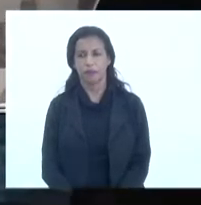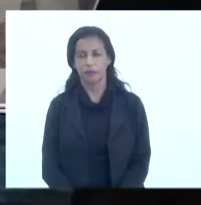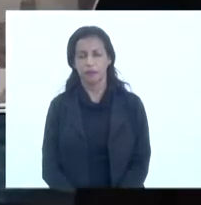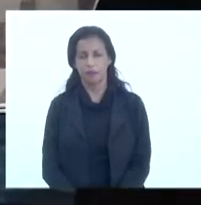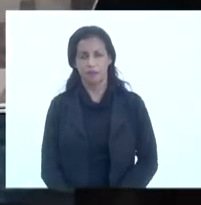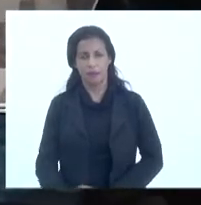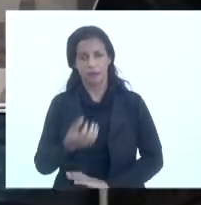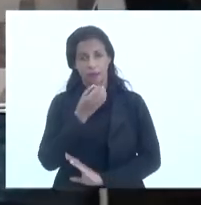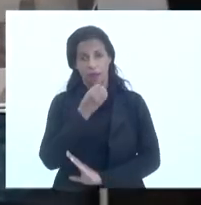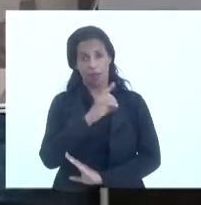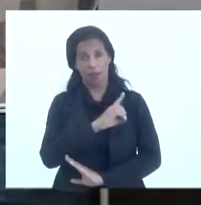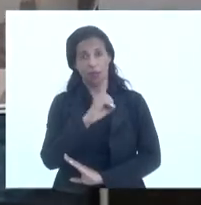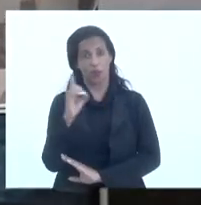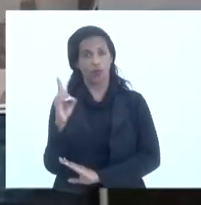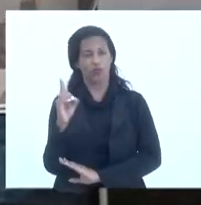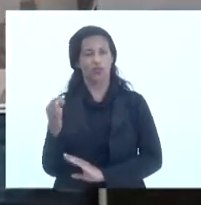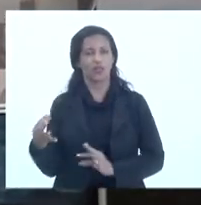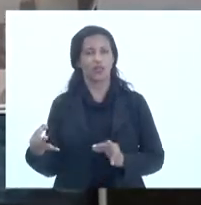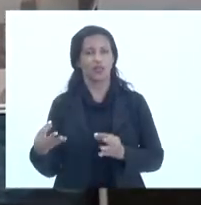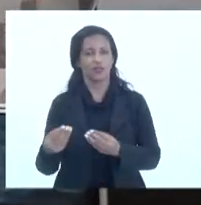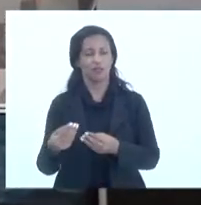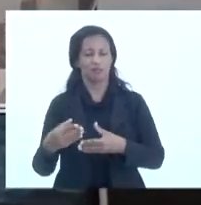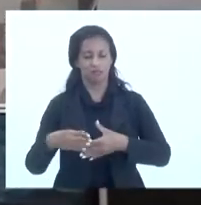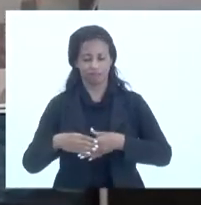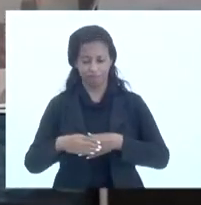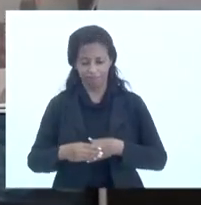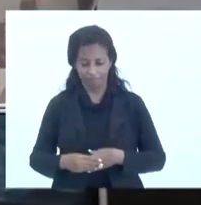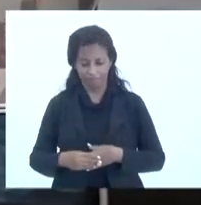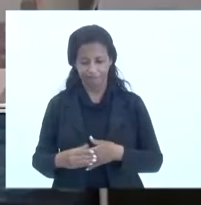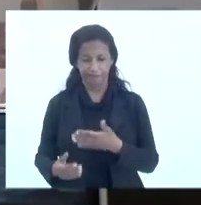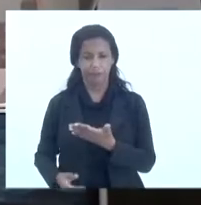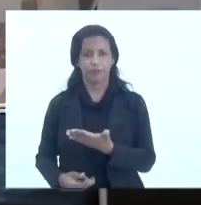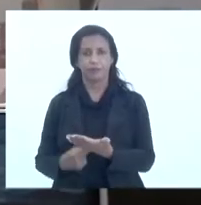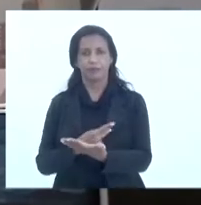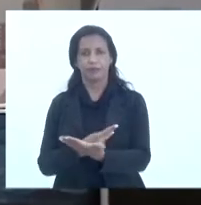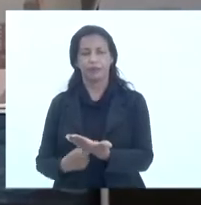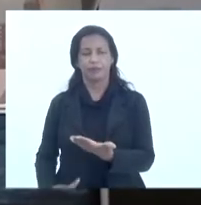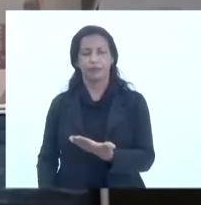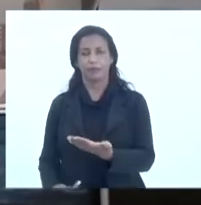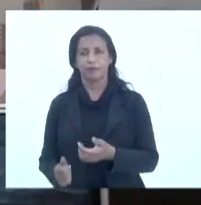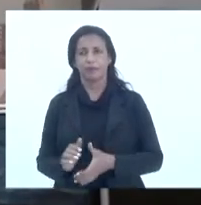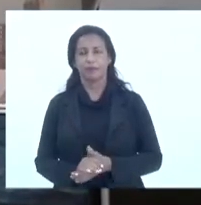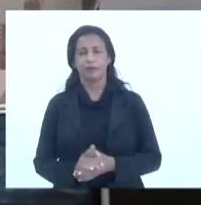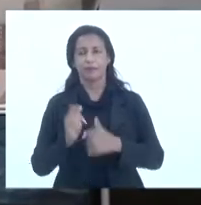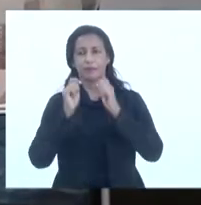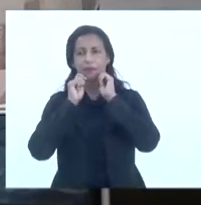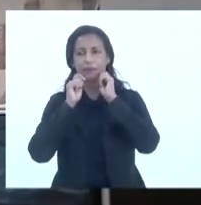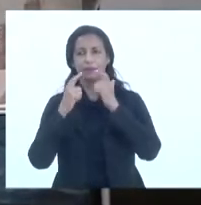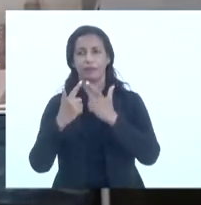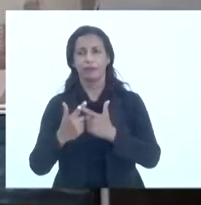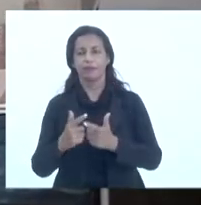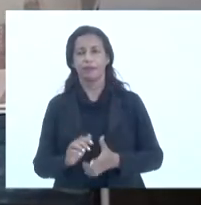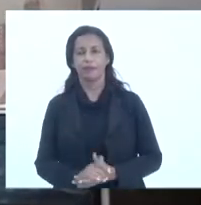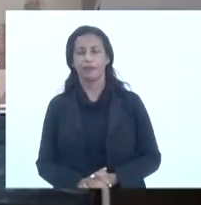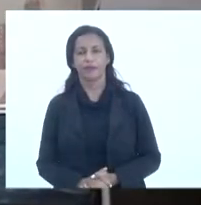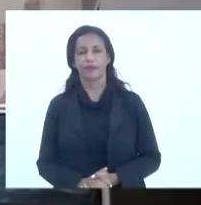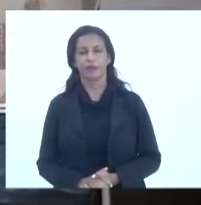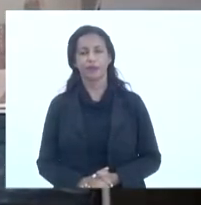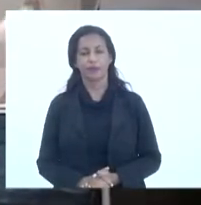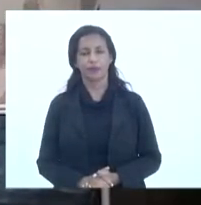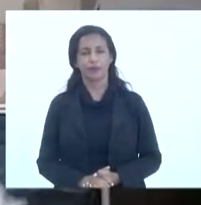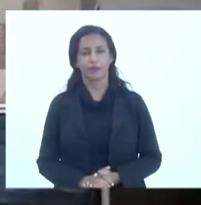Bom dia a todos. Queria cumprimentar o presidente da ALERJ, o André